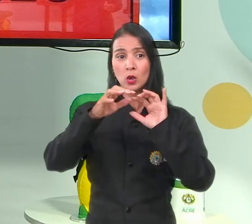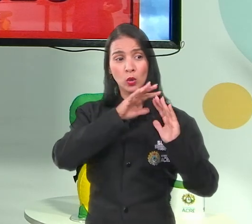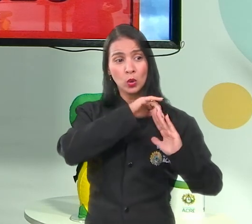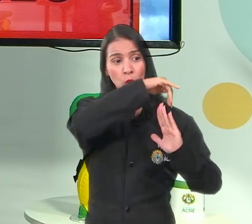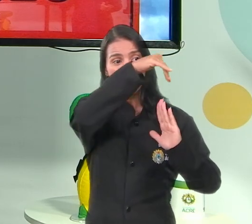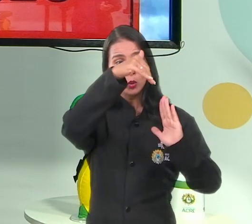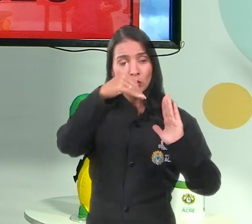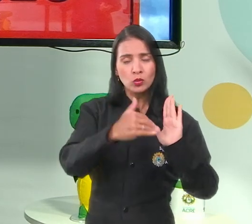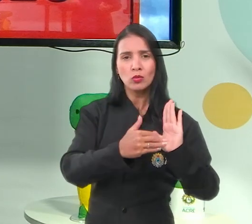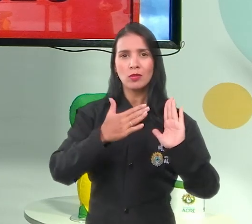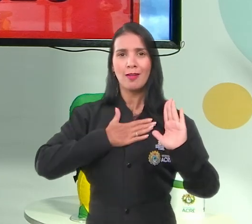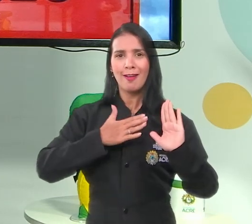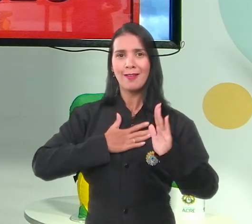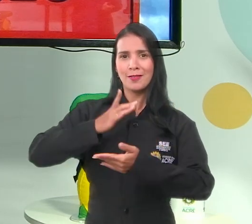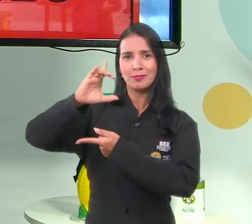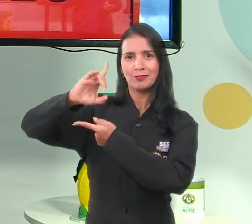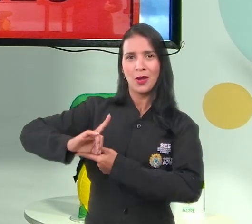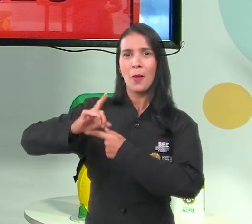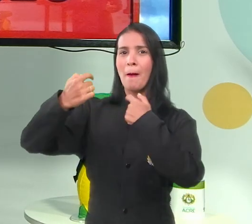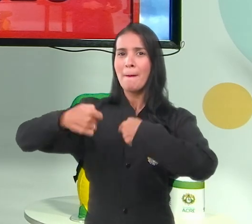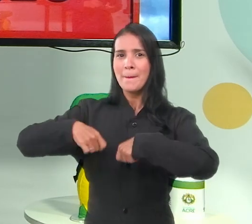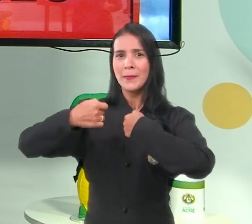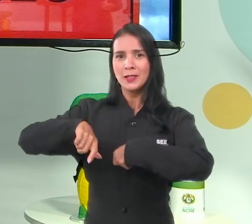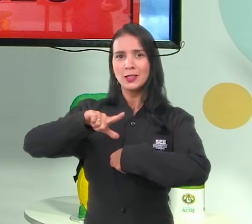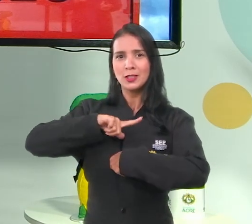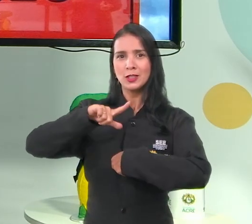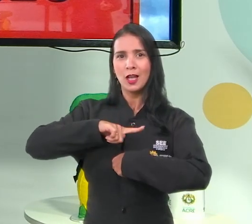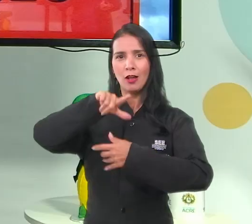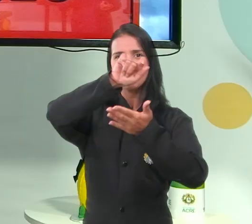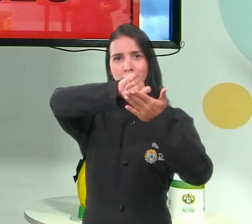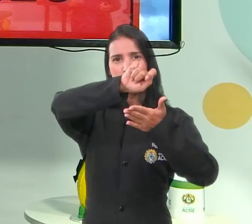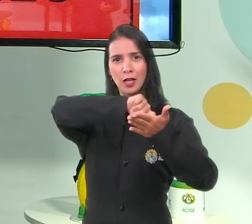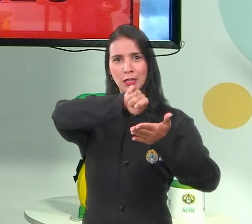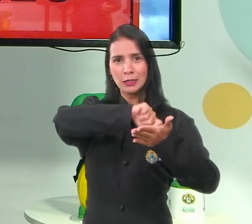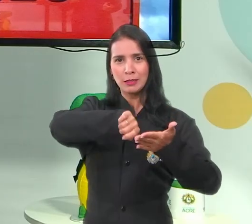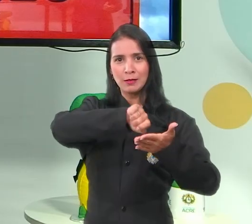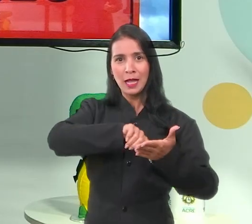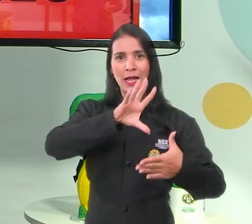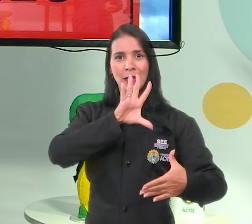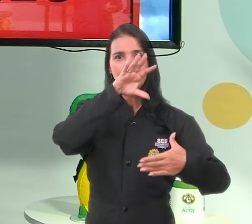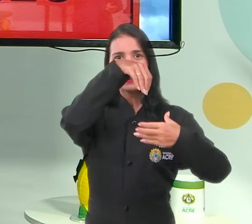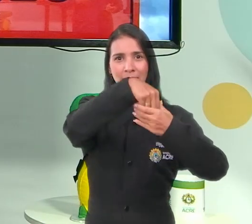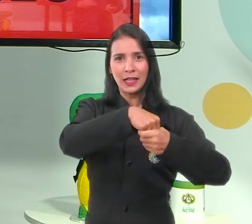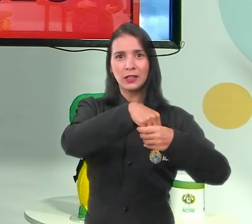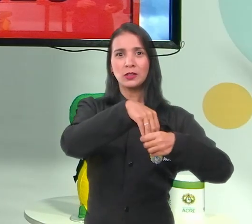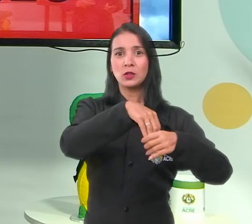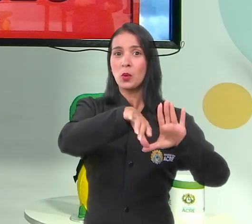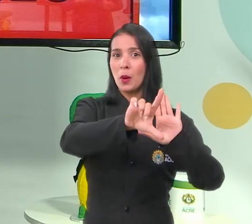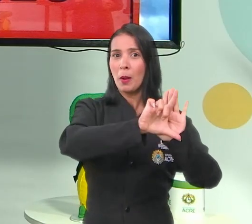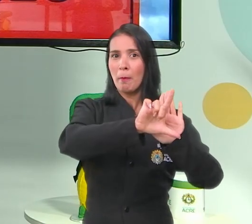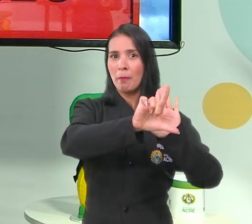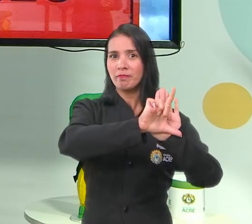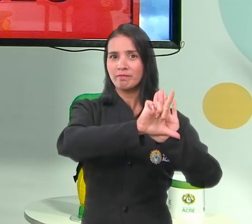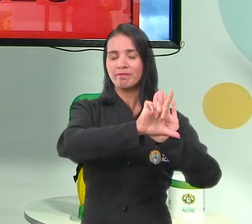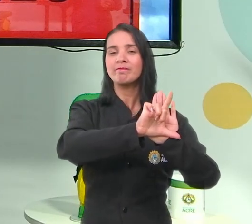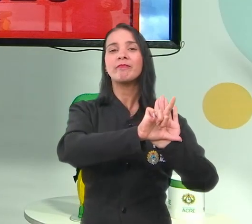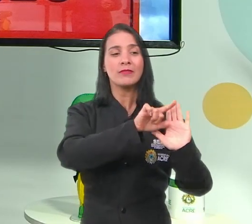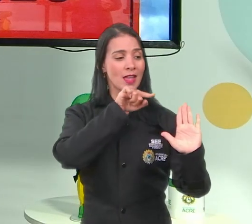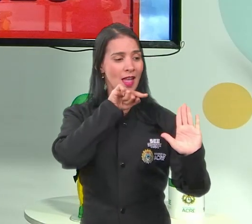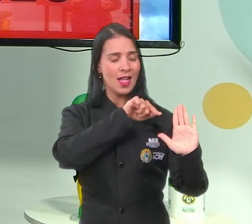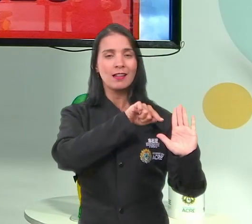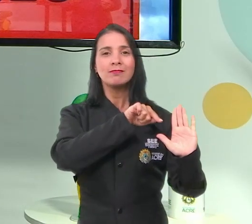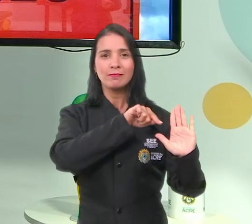ele precisa estar codificado, ou seja, ele precisa estar escrito em lei. Eu não